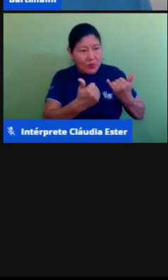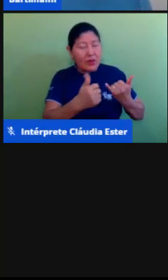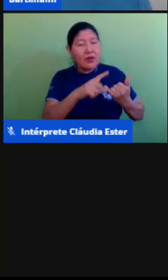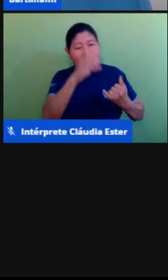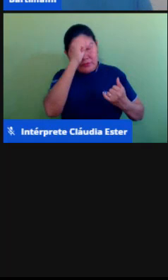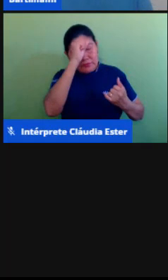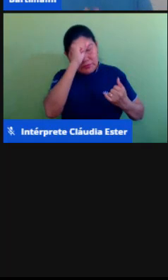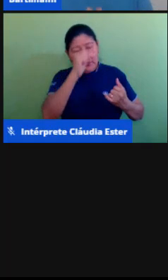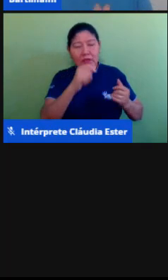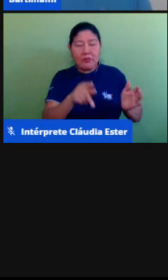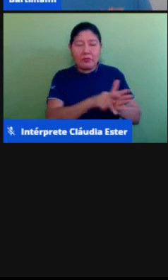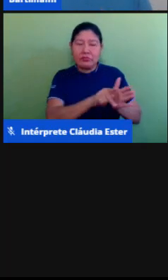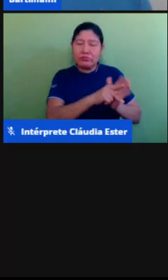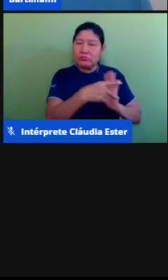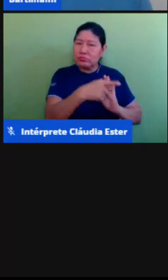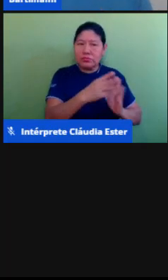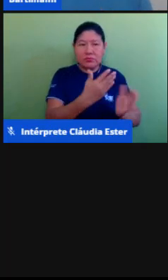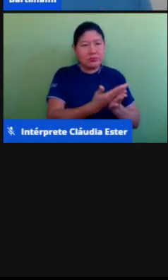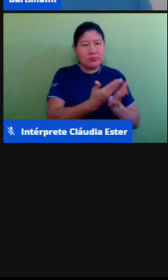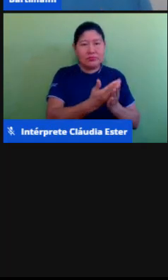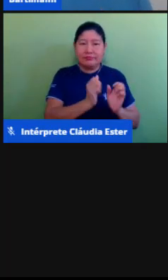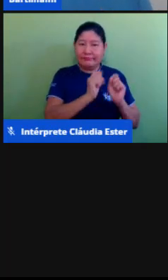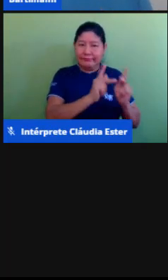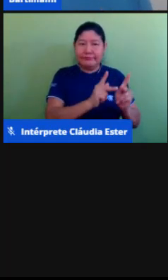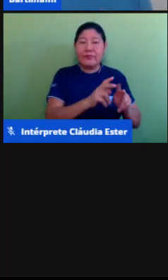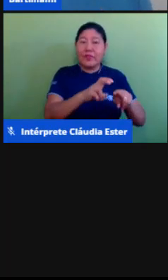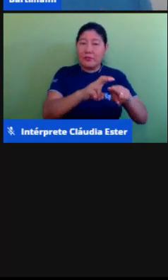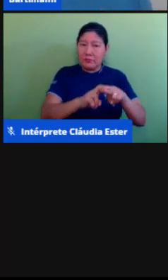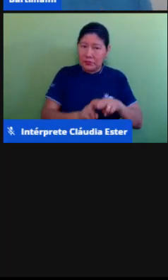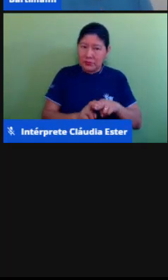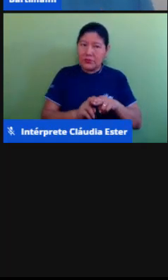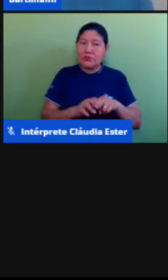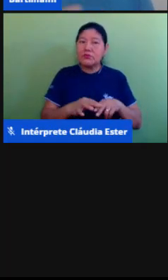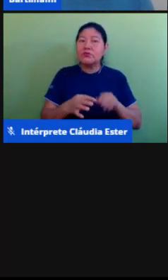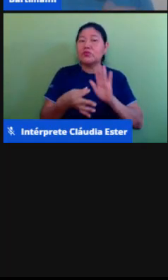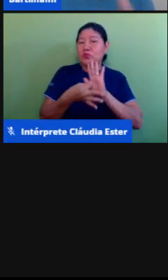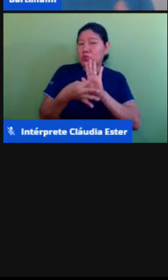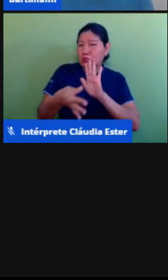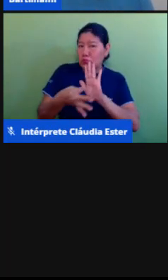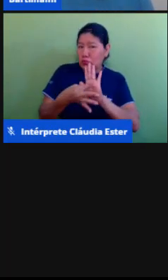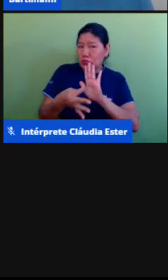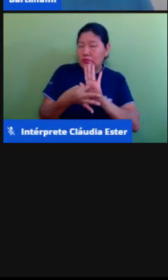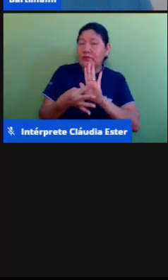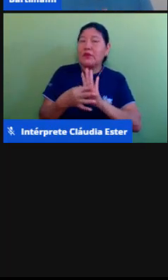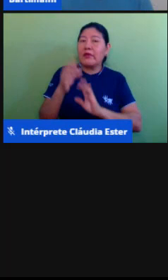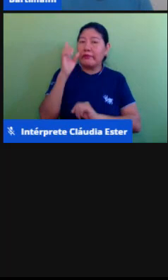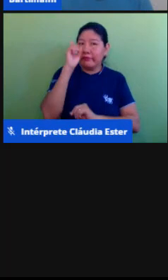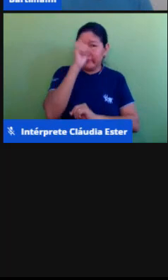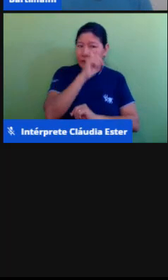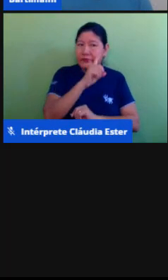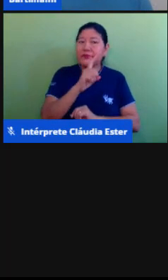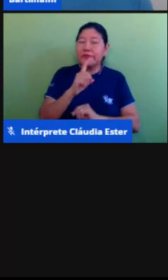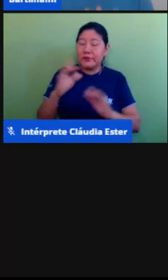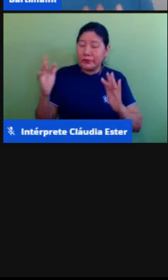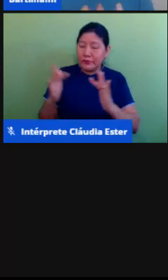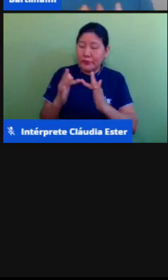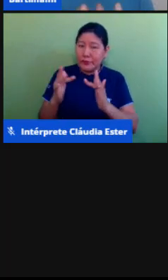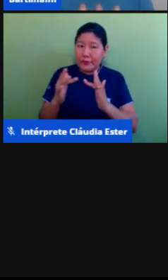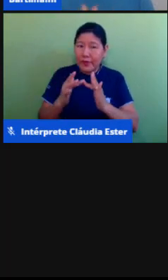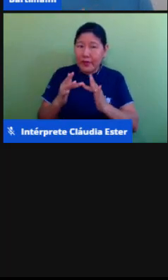precisa, tá? Então, por isso, justificando essa dificuldade de interação com vocês nesse